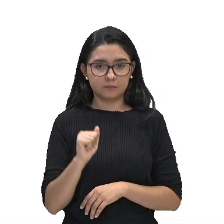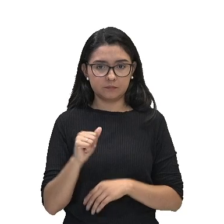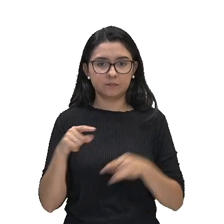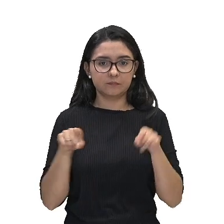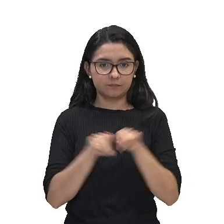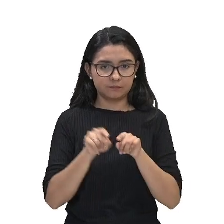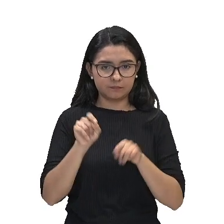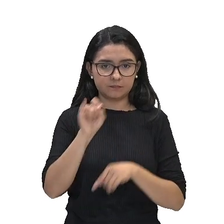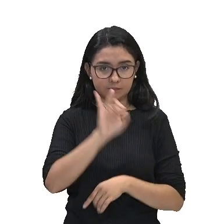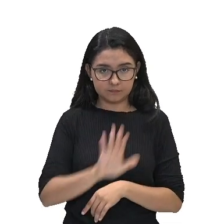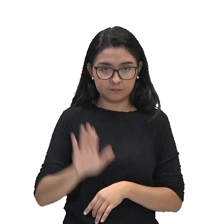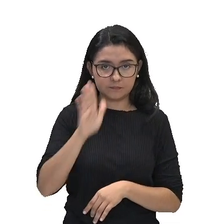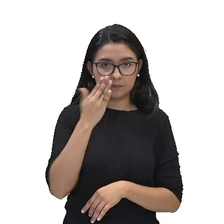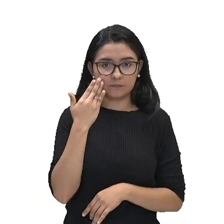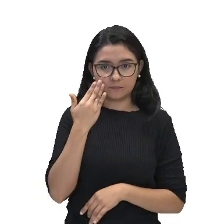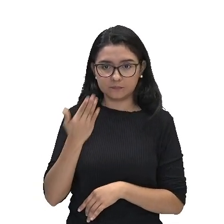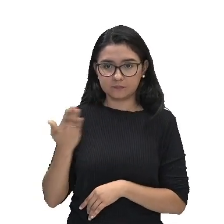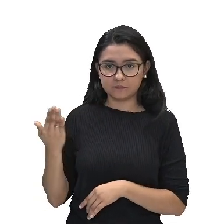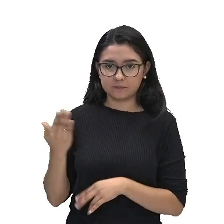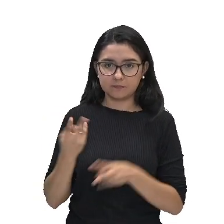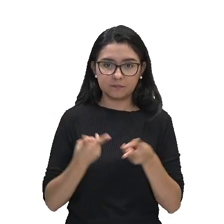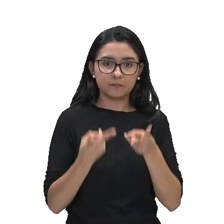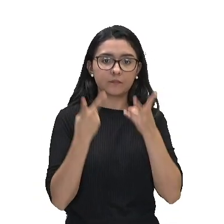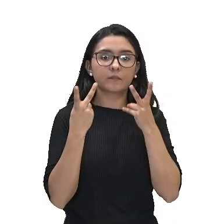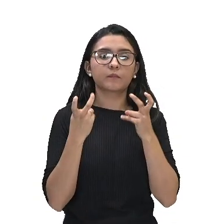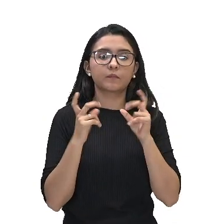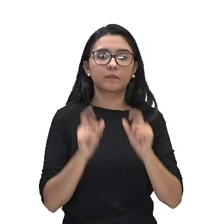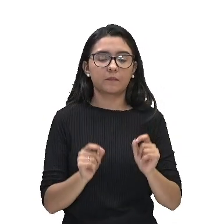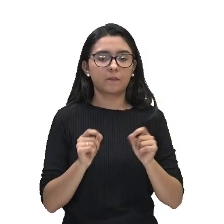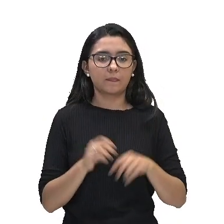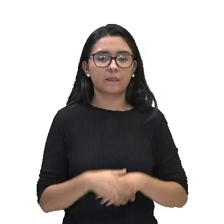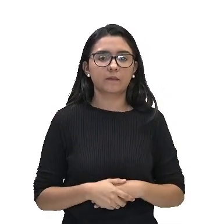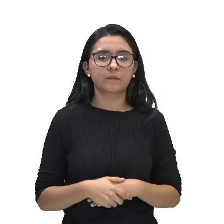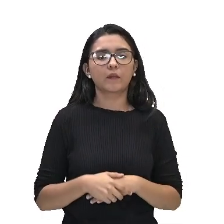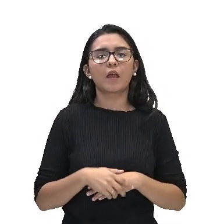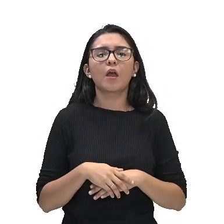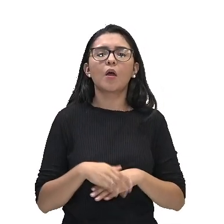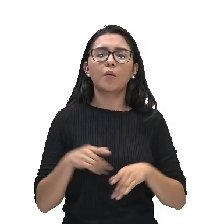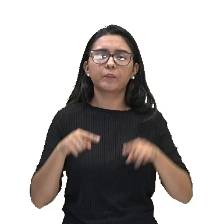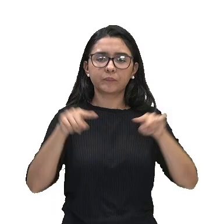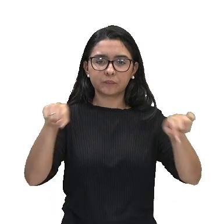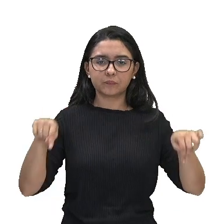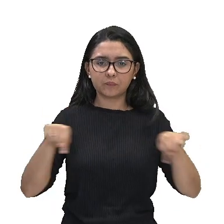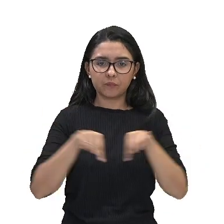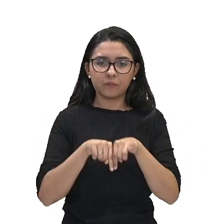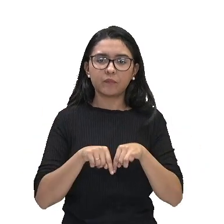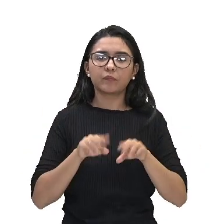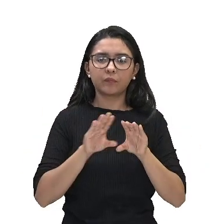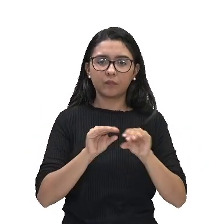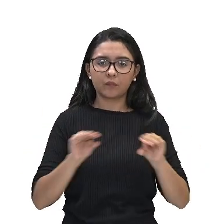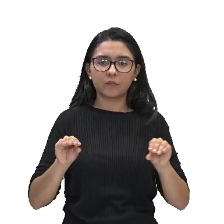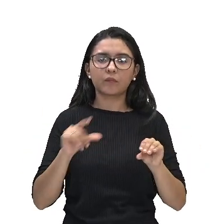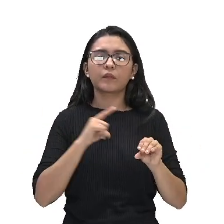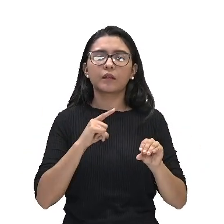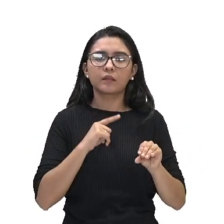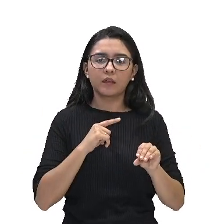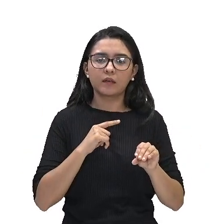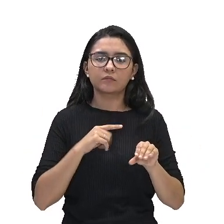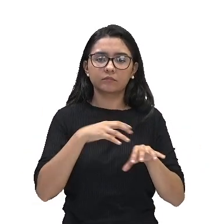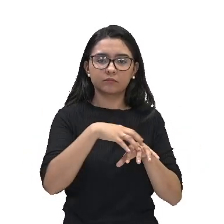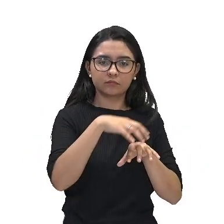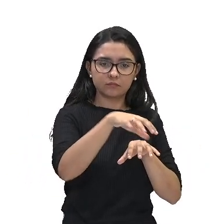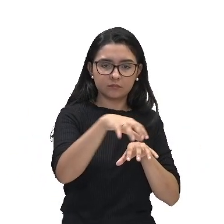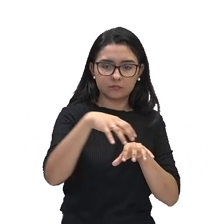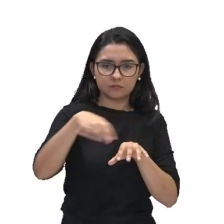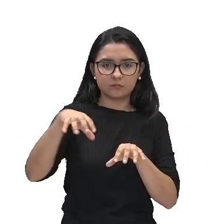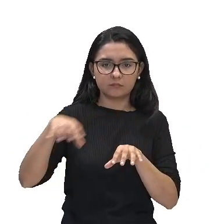com essa imagem que vocês estão vendo aqui, ó, eu tenho aqui como se fosse uma sala e eu tenho aí a disposição dos móveis.